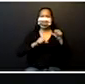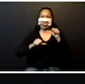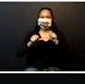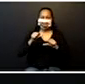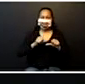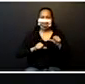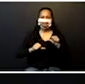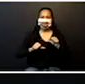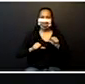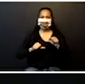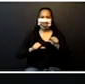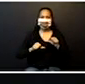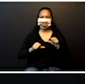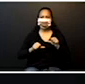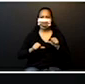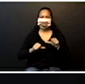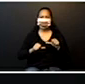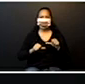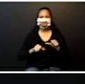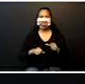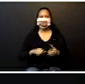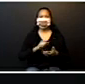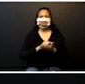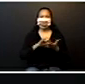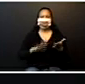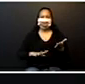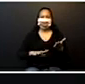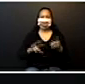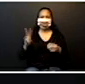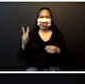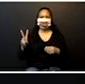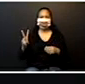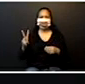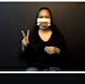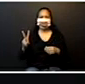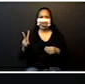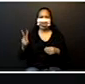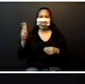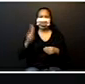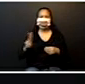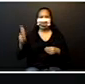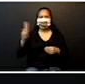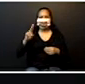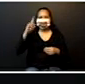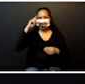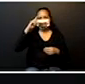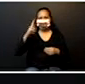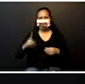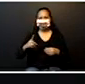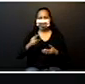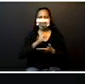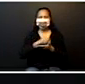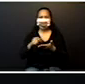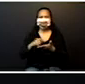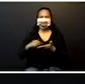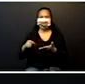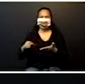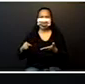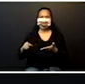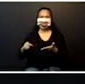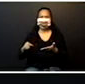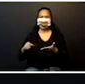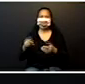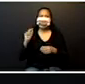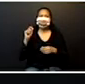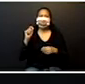troca. Segundo exercício, use o imperativo para escrever. O que